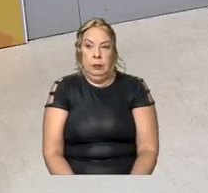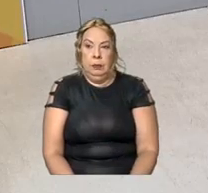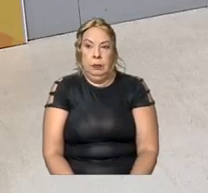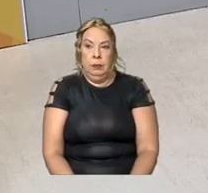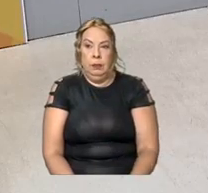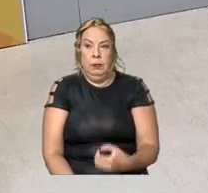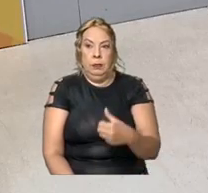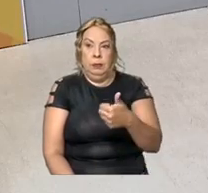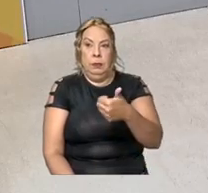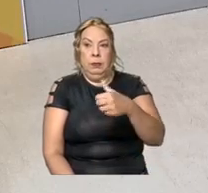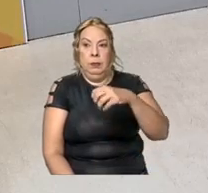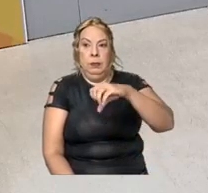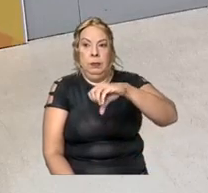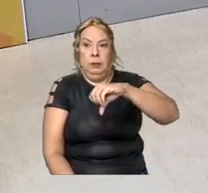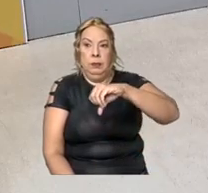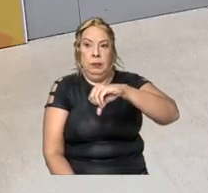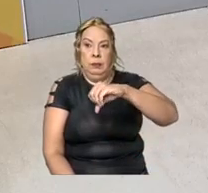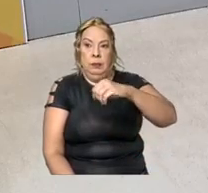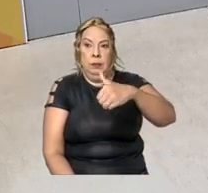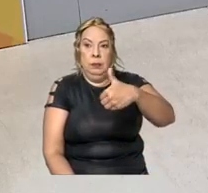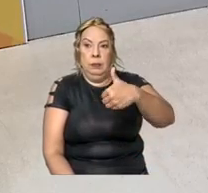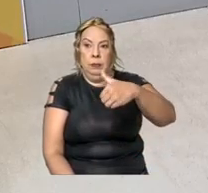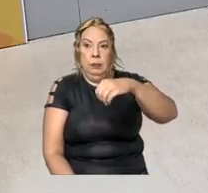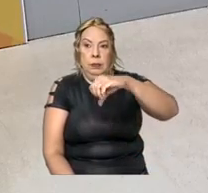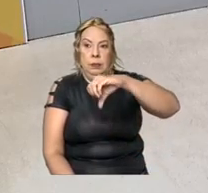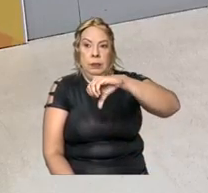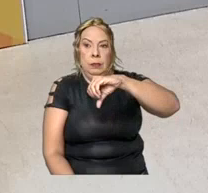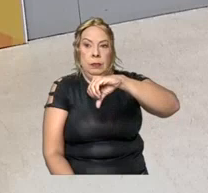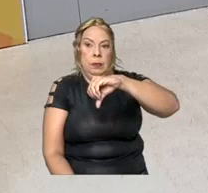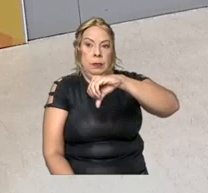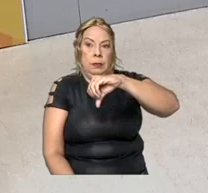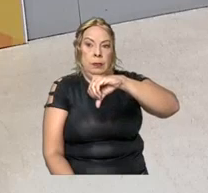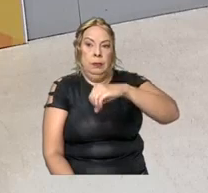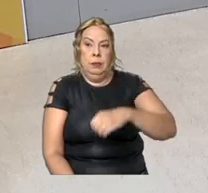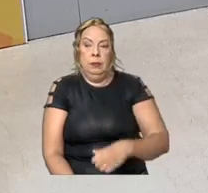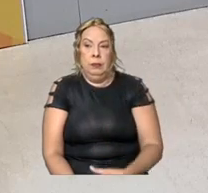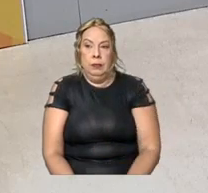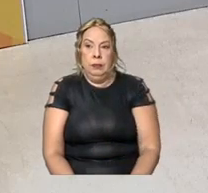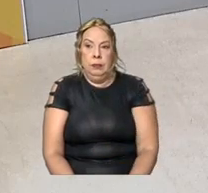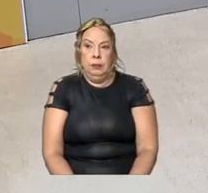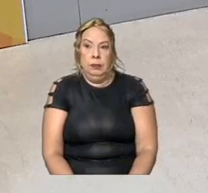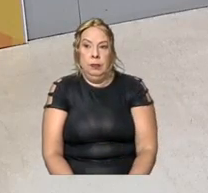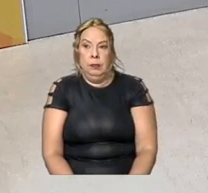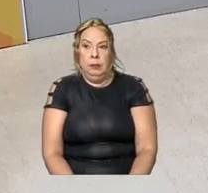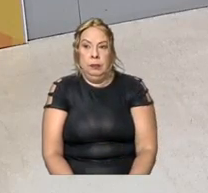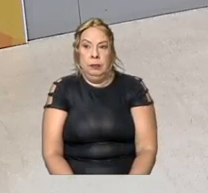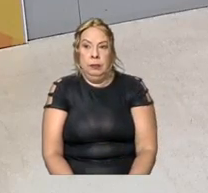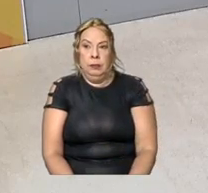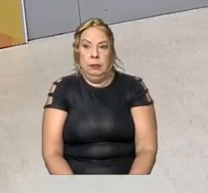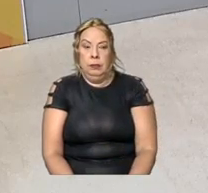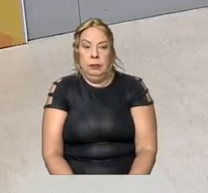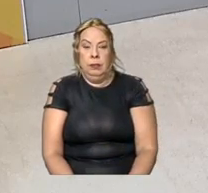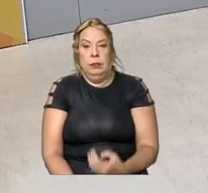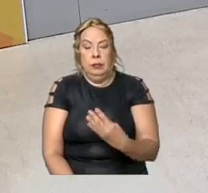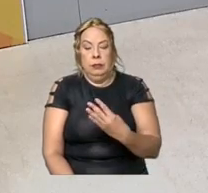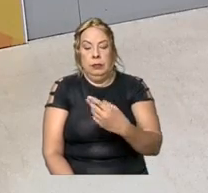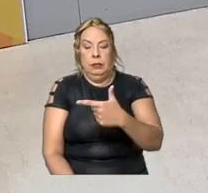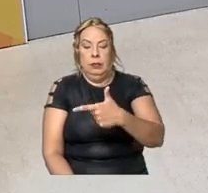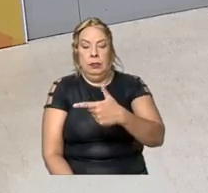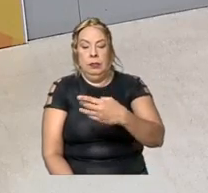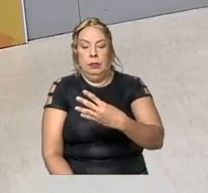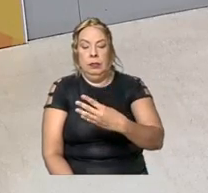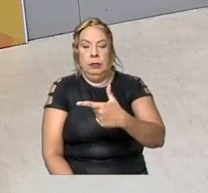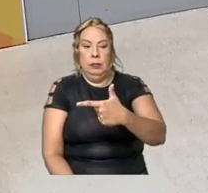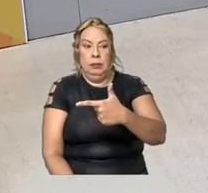Vem bolinha. 19 agora. 19, subiu 19. Sobe o 19, sobe também número